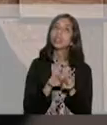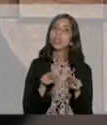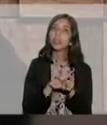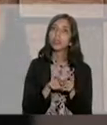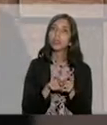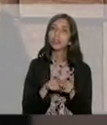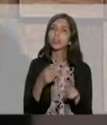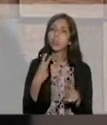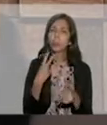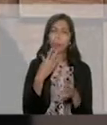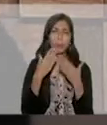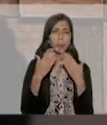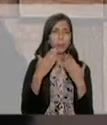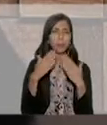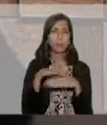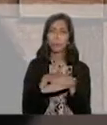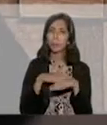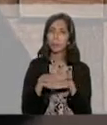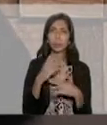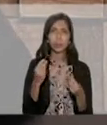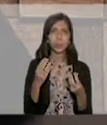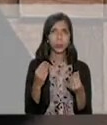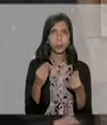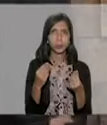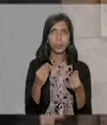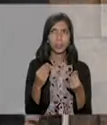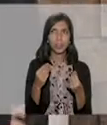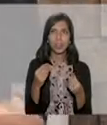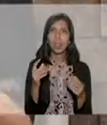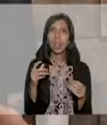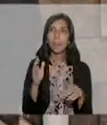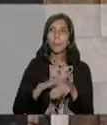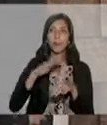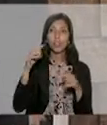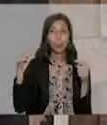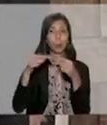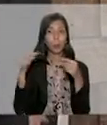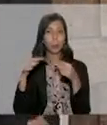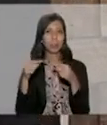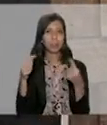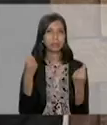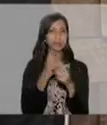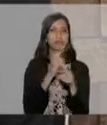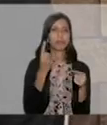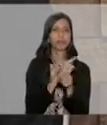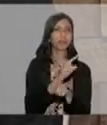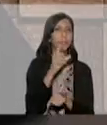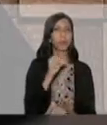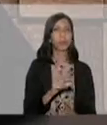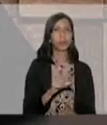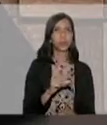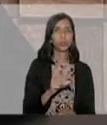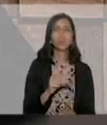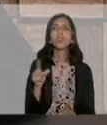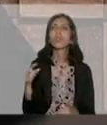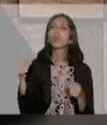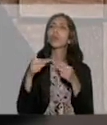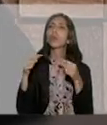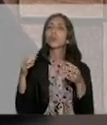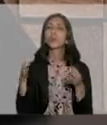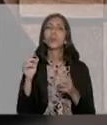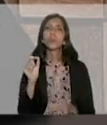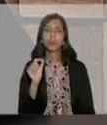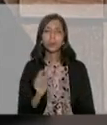e a gente bate muita bola. Né? Tem mais convergência do que divergência, né? Muito mais. Vocês convergem mais